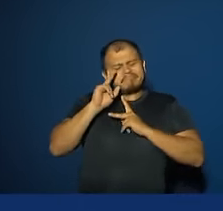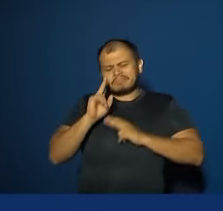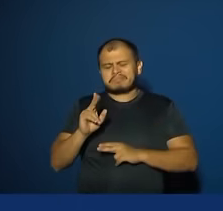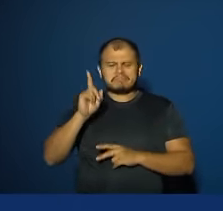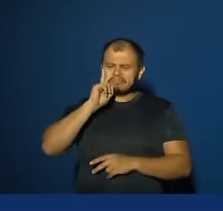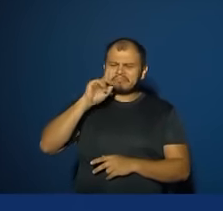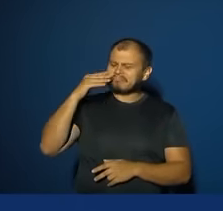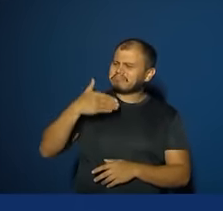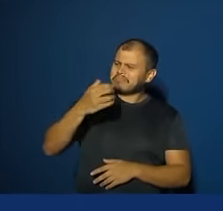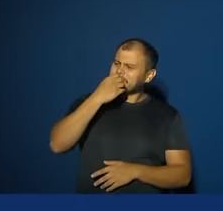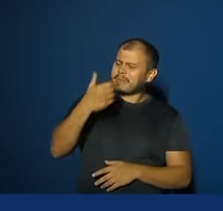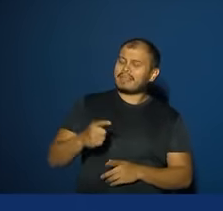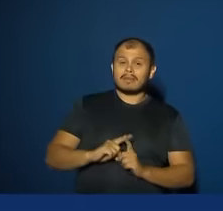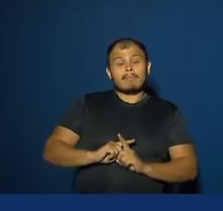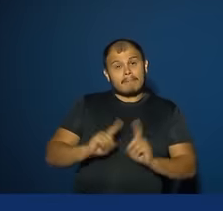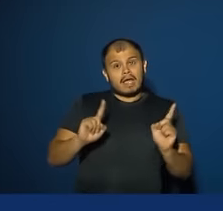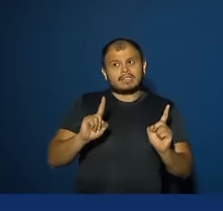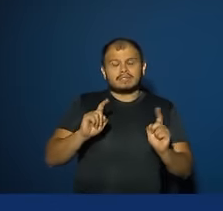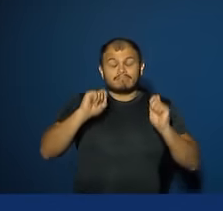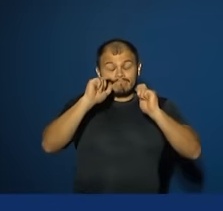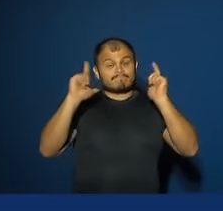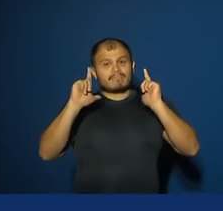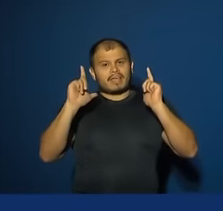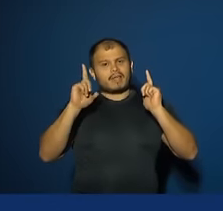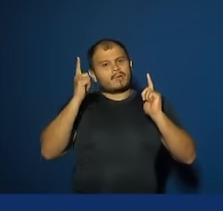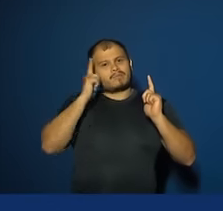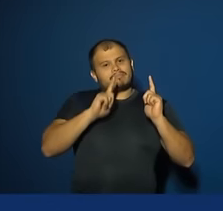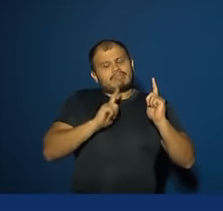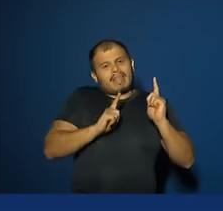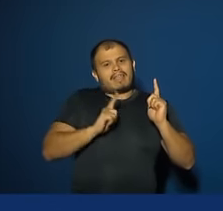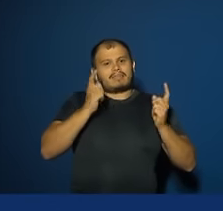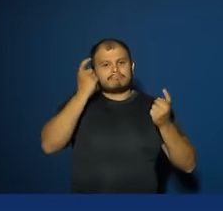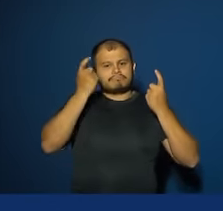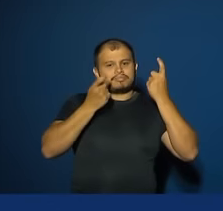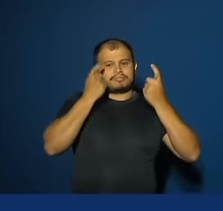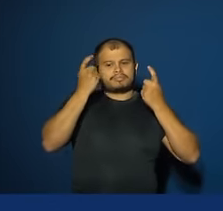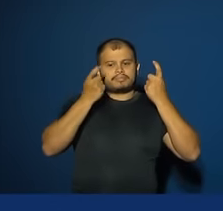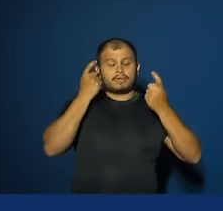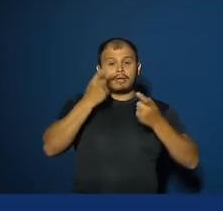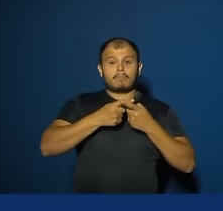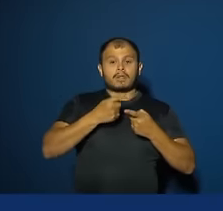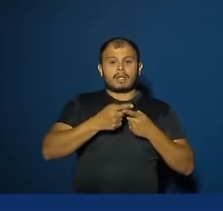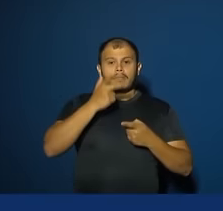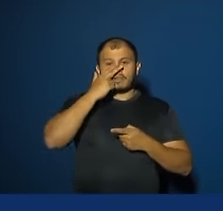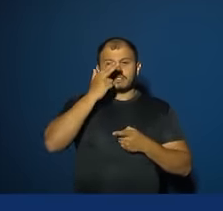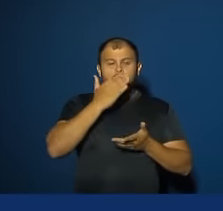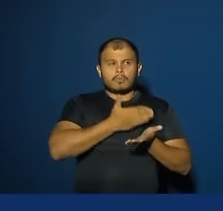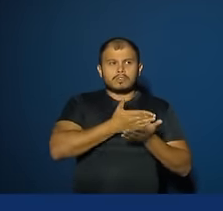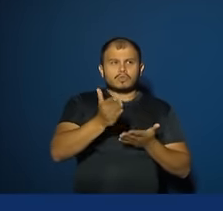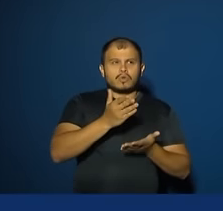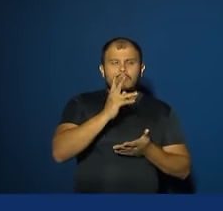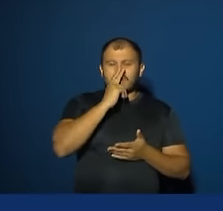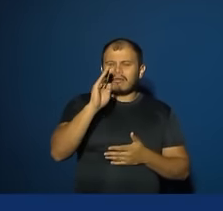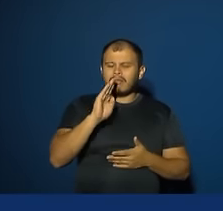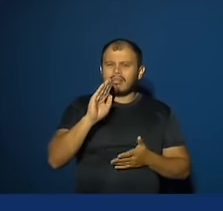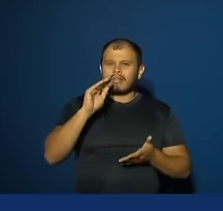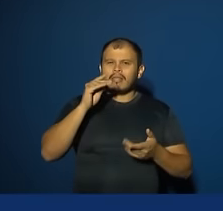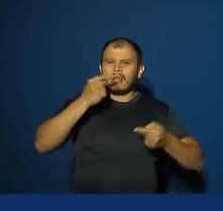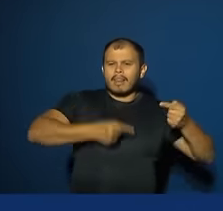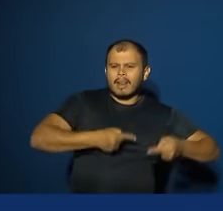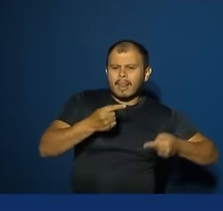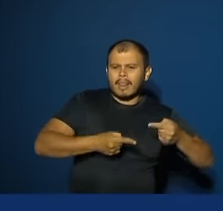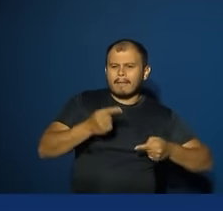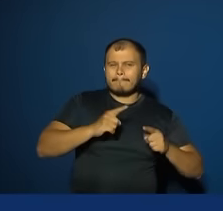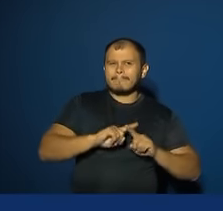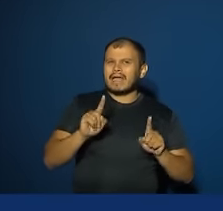e eu acho que ele foi um tema porque em algum momento do Tempo começou um um falso debate um falso dilema né existe